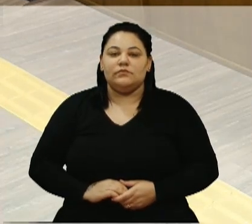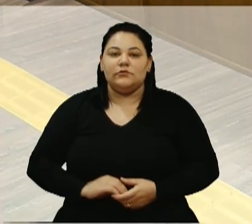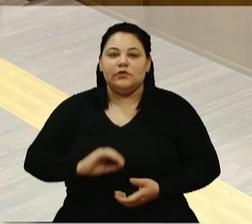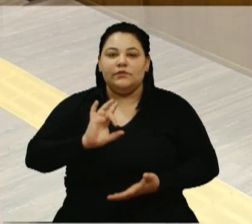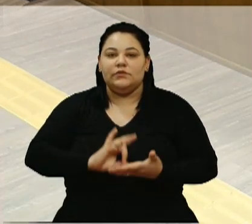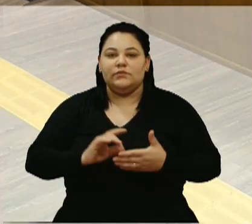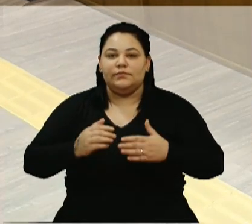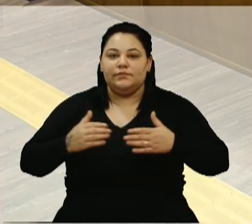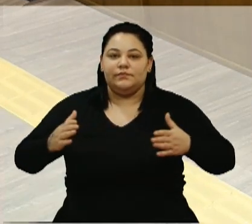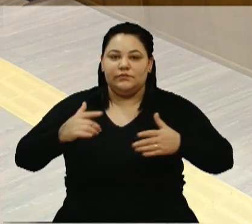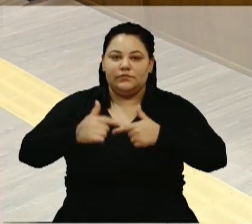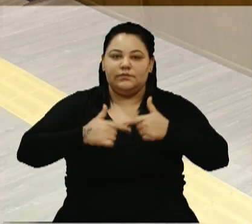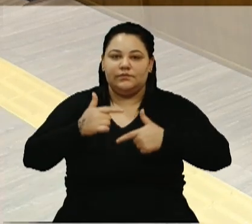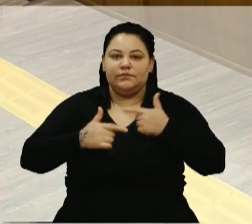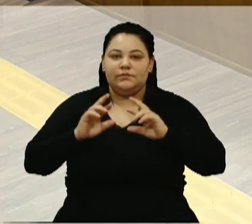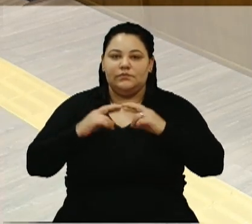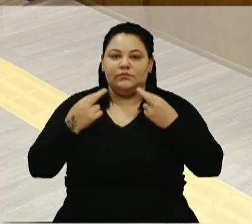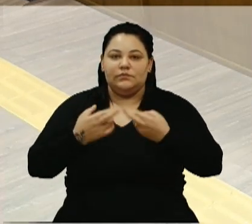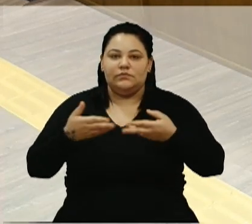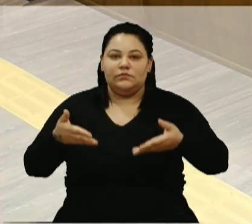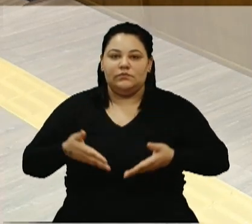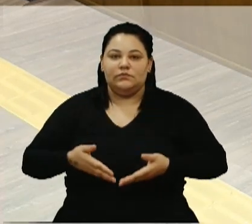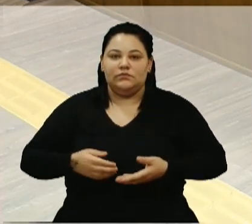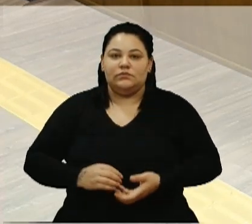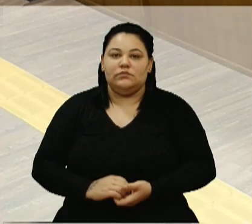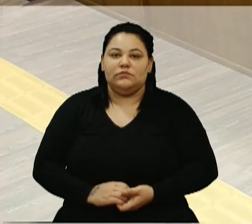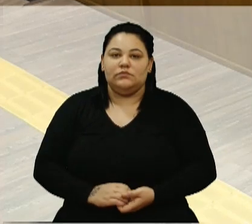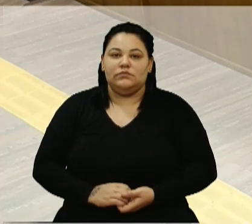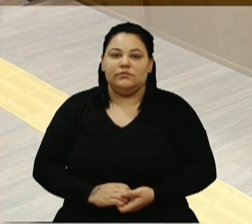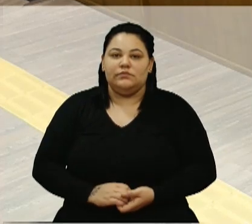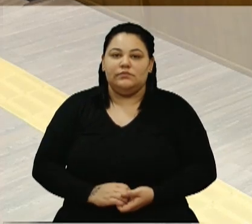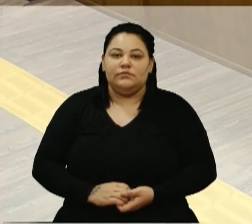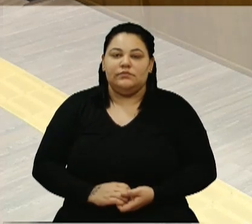declaro abertos os trabalhos da presente sessão.